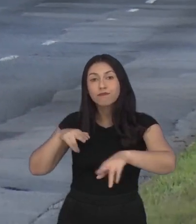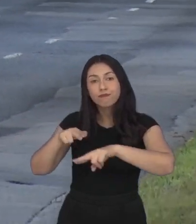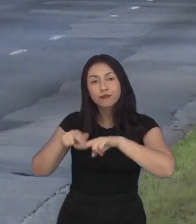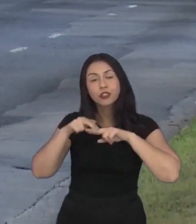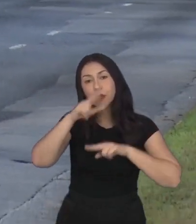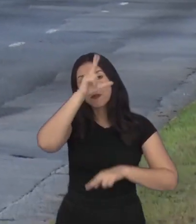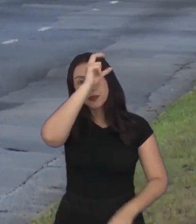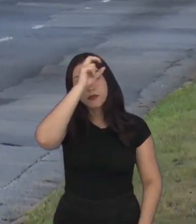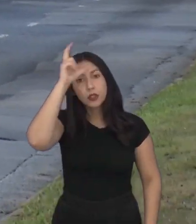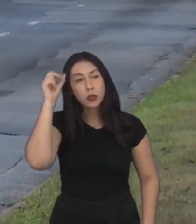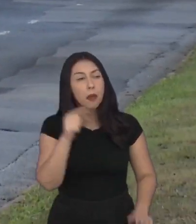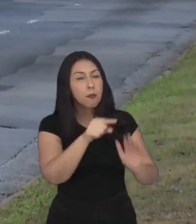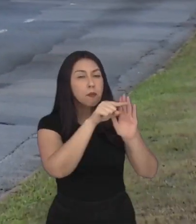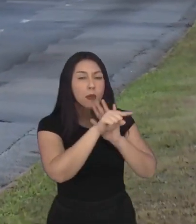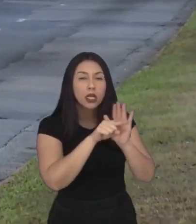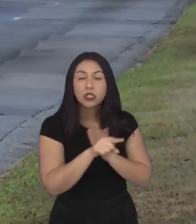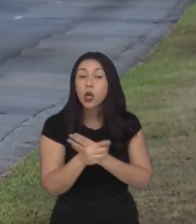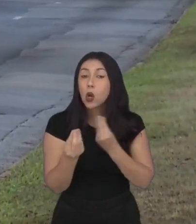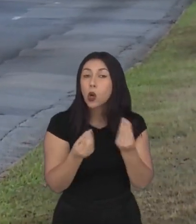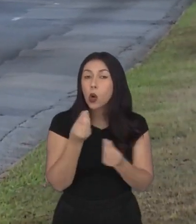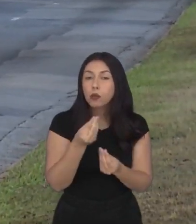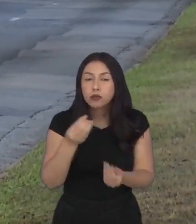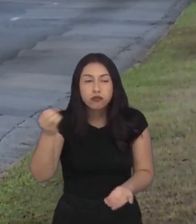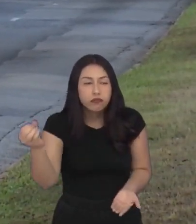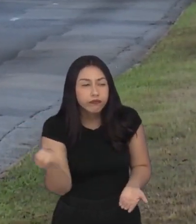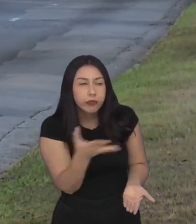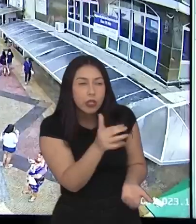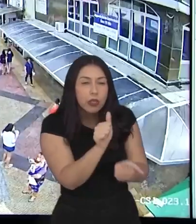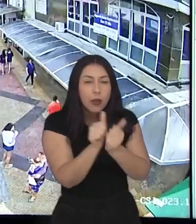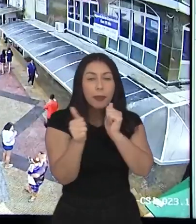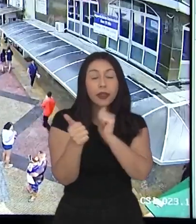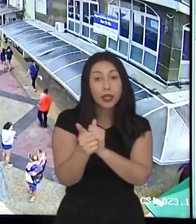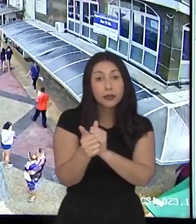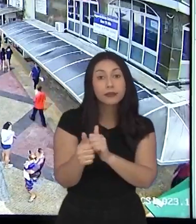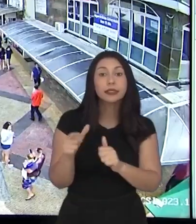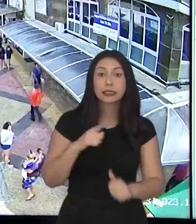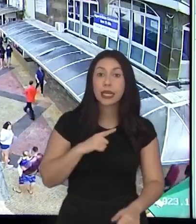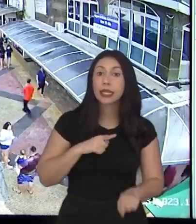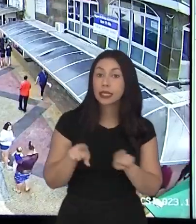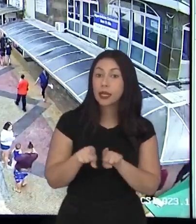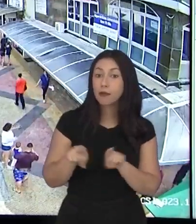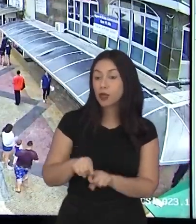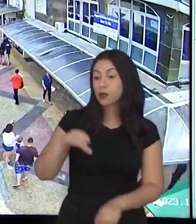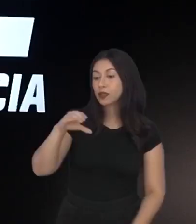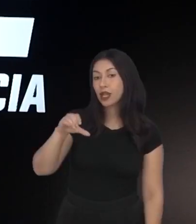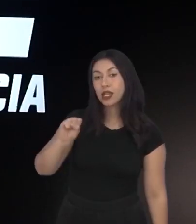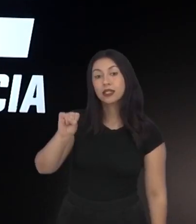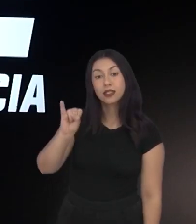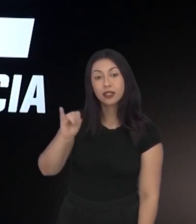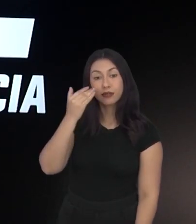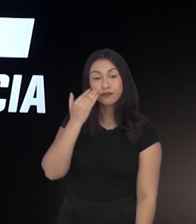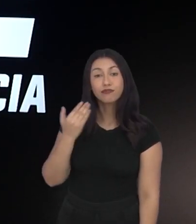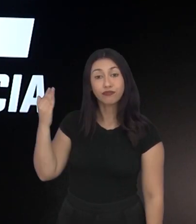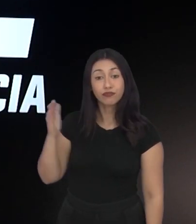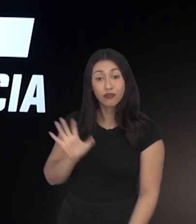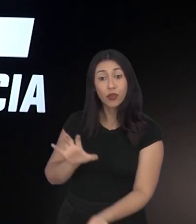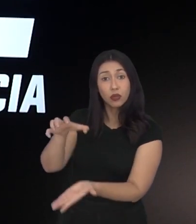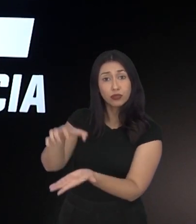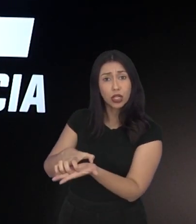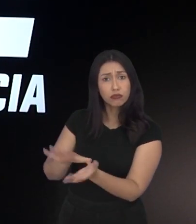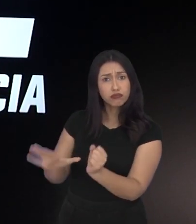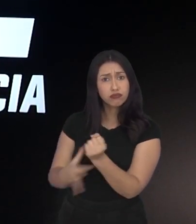2024. Mais tempo para o brasileiro se organizar e conseguir sair do vermelho. Então, a partir do momento que a pessoa fica inadimplente, ela fica